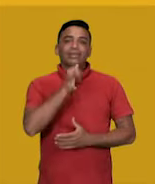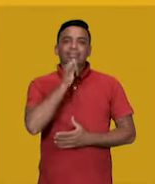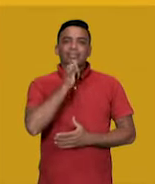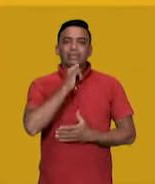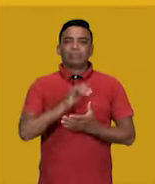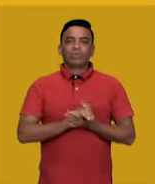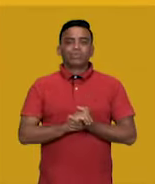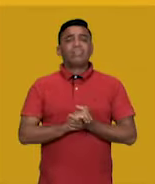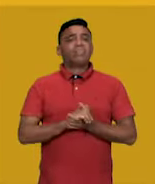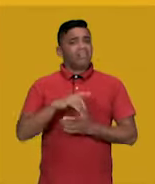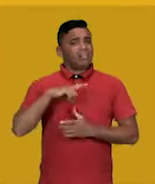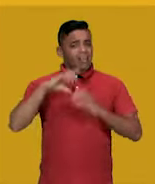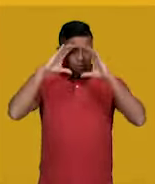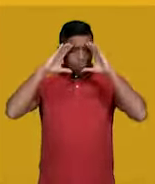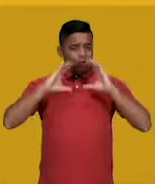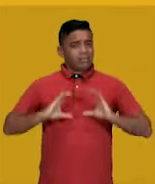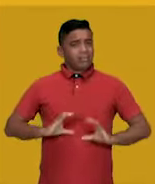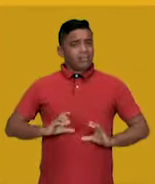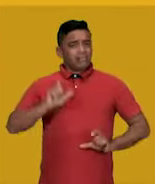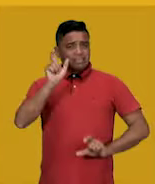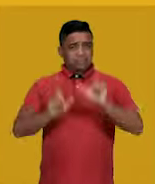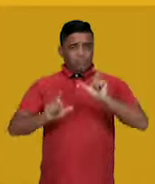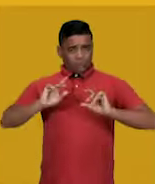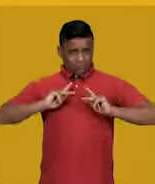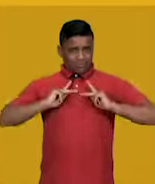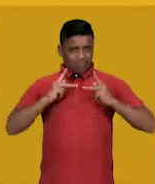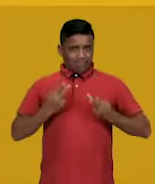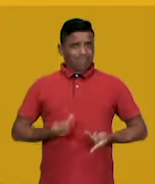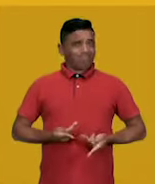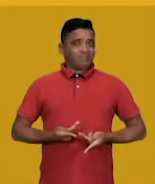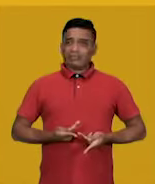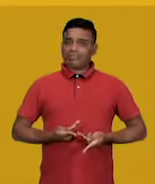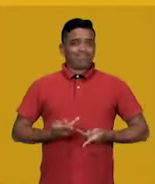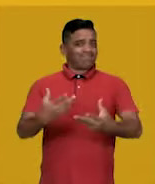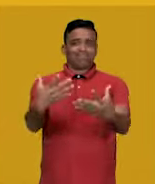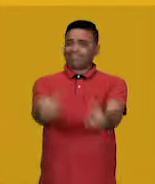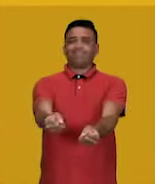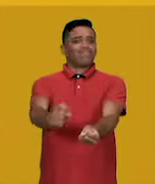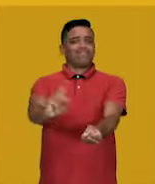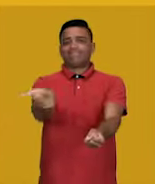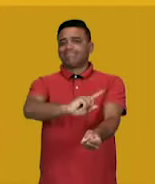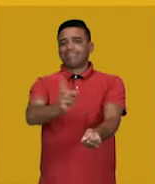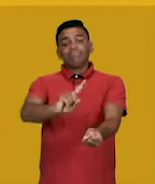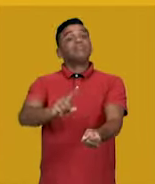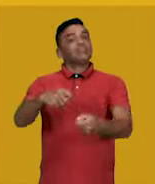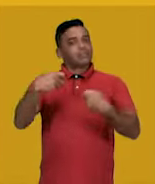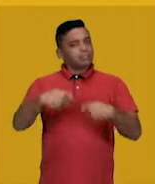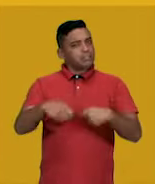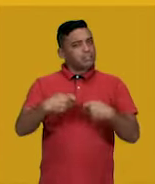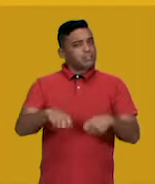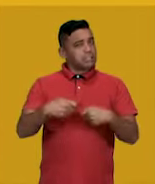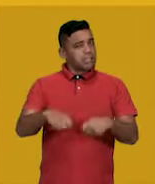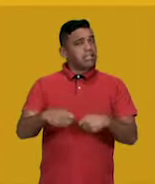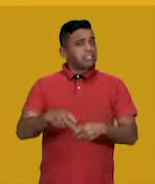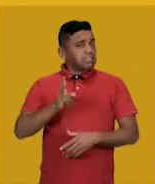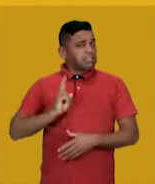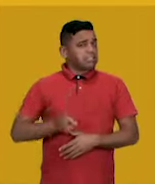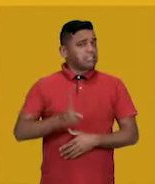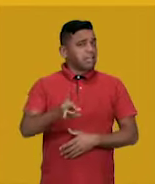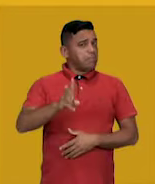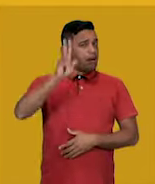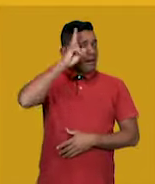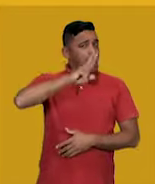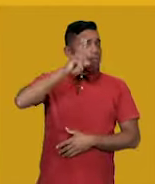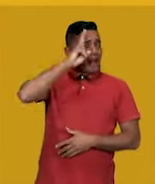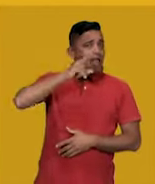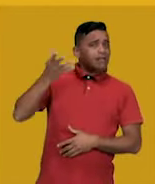Certos comportamentos humanos não podem ser tolerados e, por isso, precisam ser constantemente